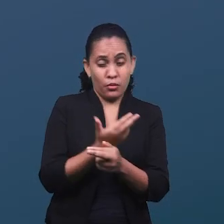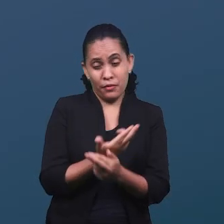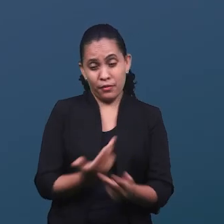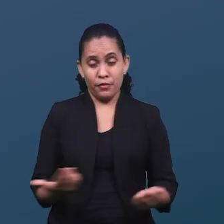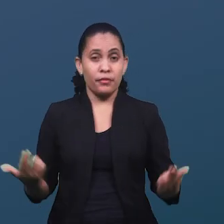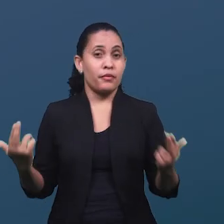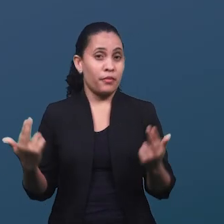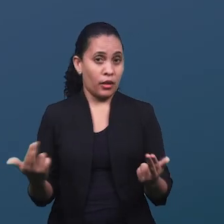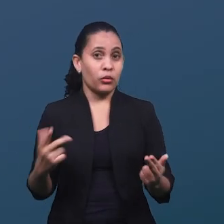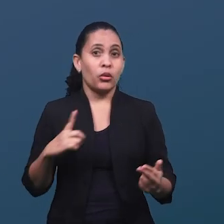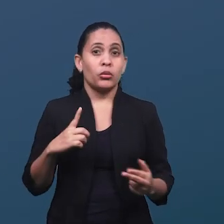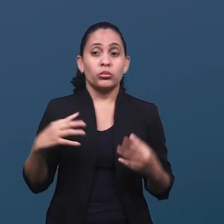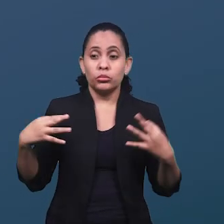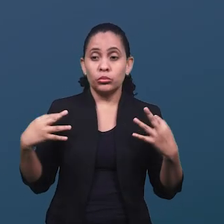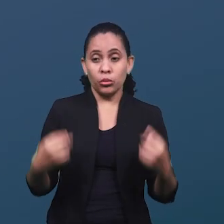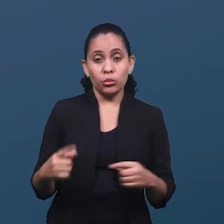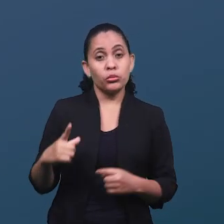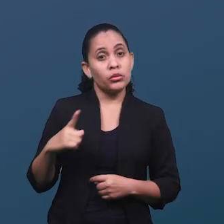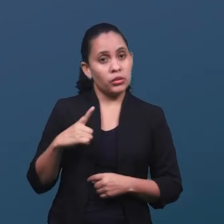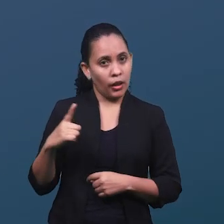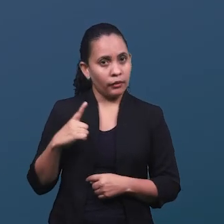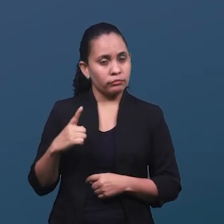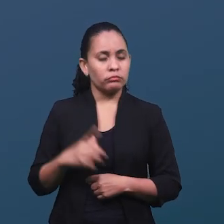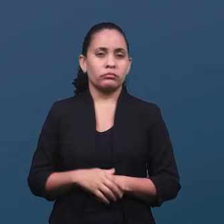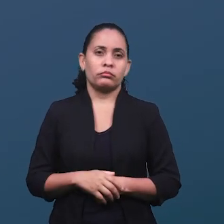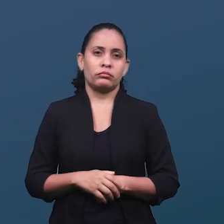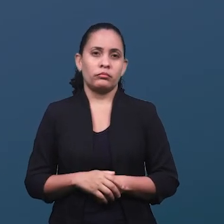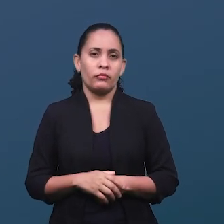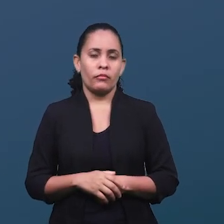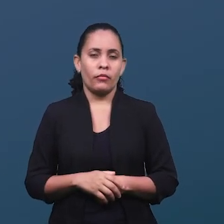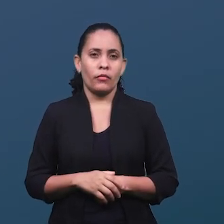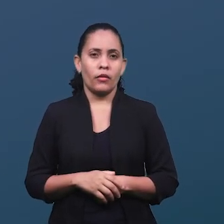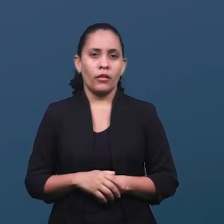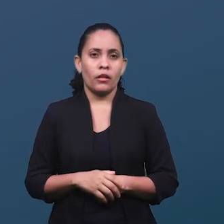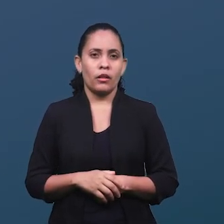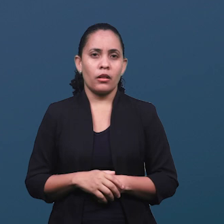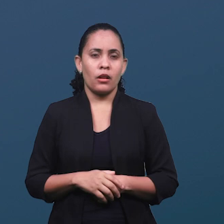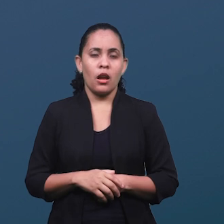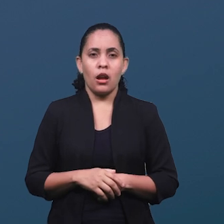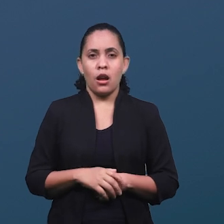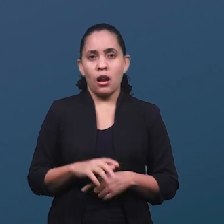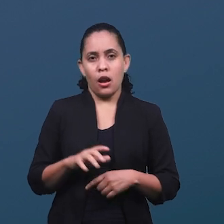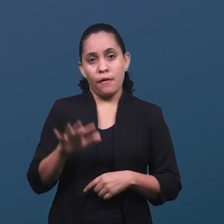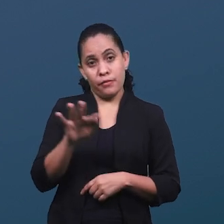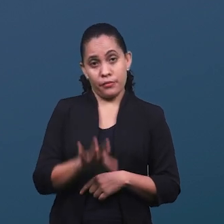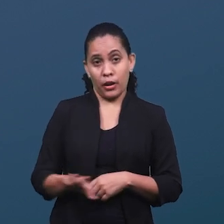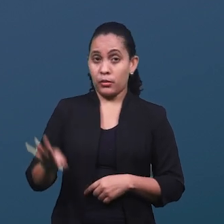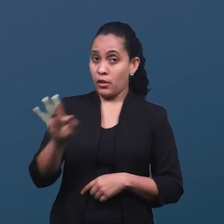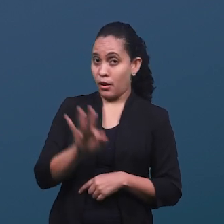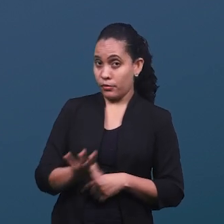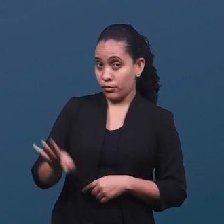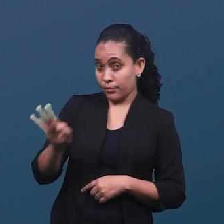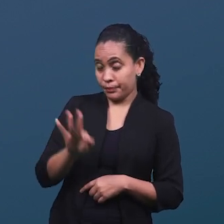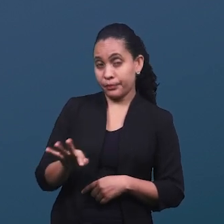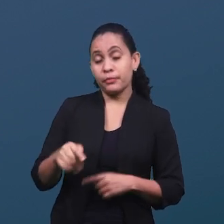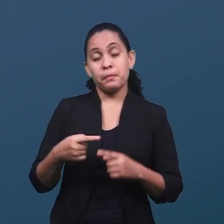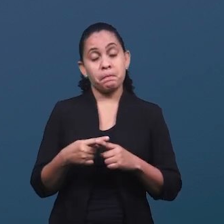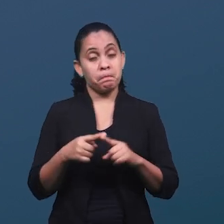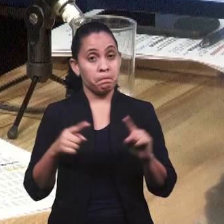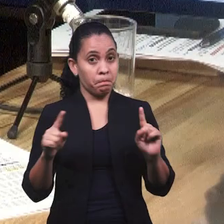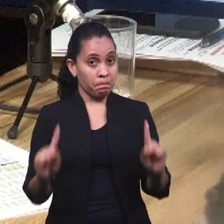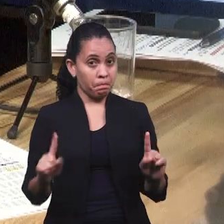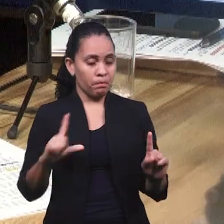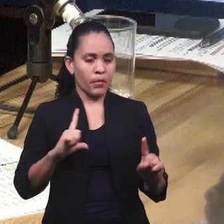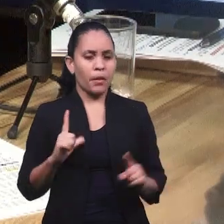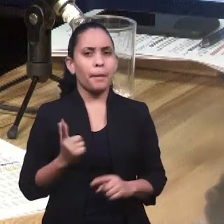vejo nitidamente aqui nessa coluna, na primeira coluna aqui, né? Ciência da computação, sistemas de informação.